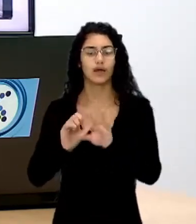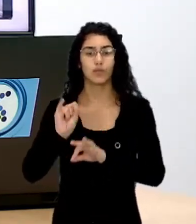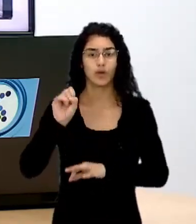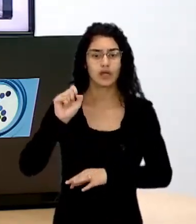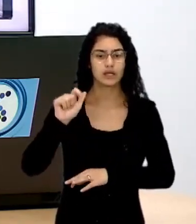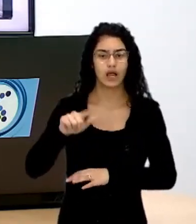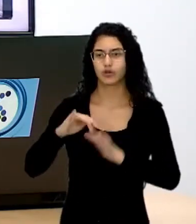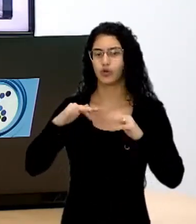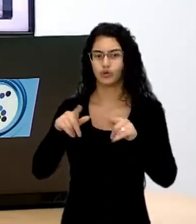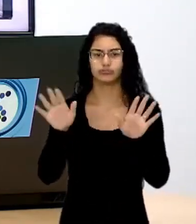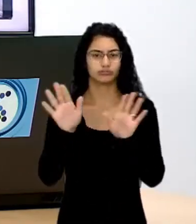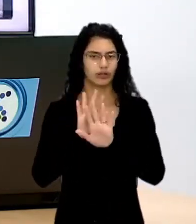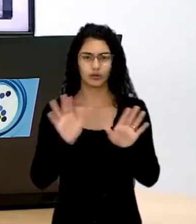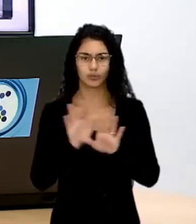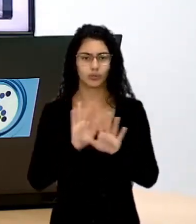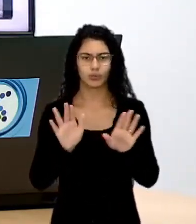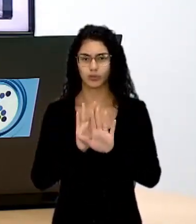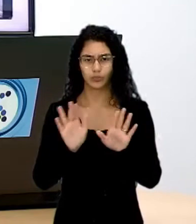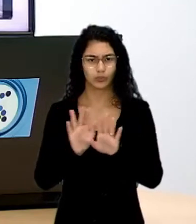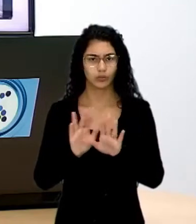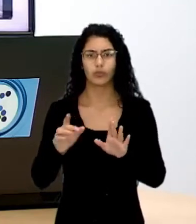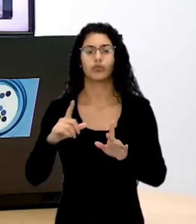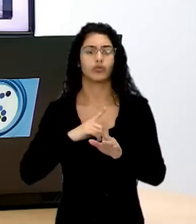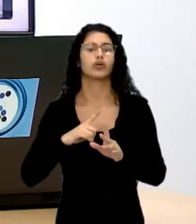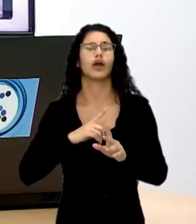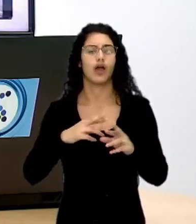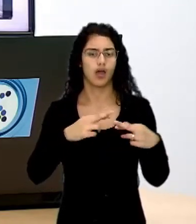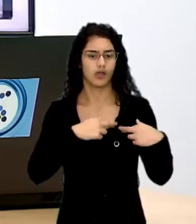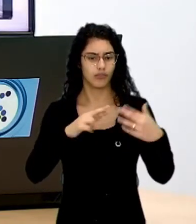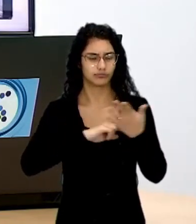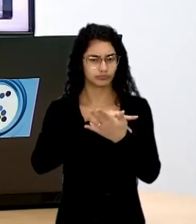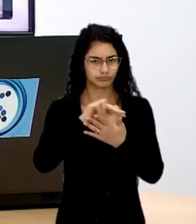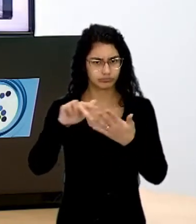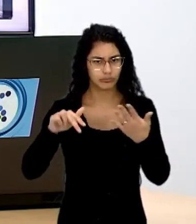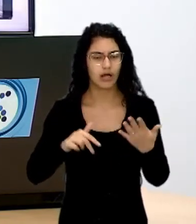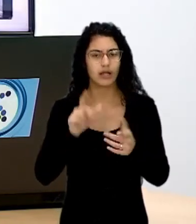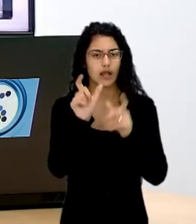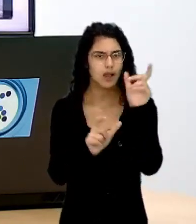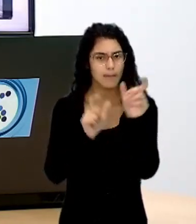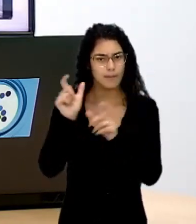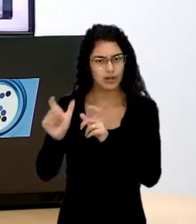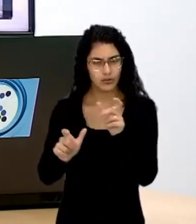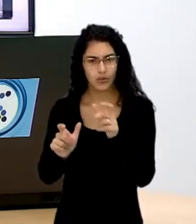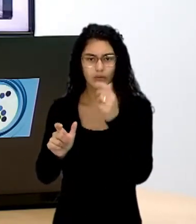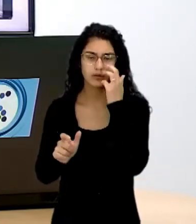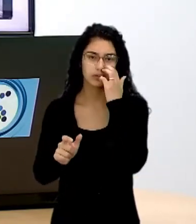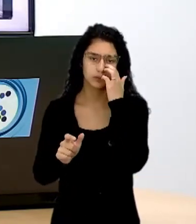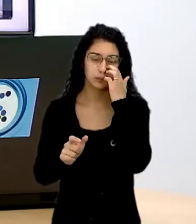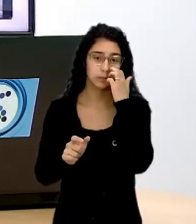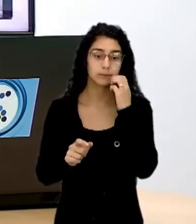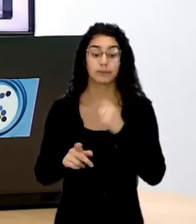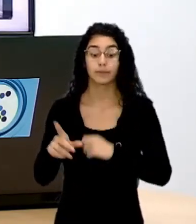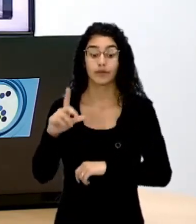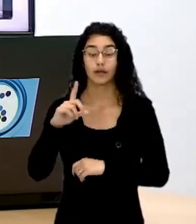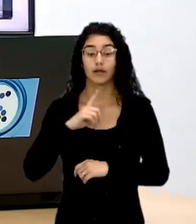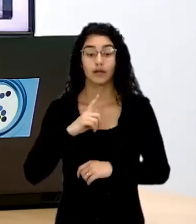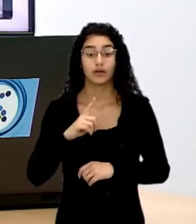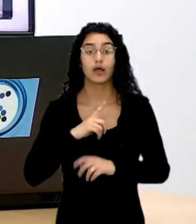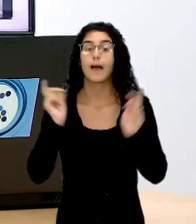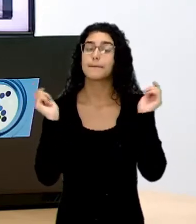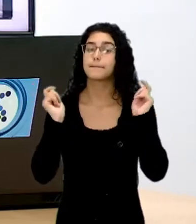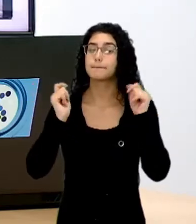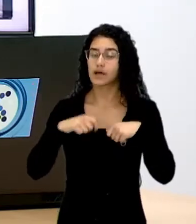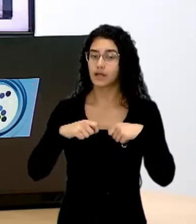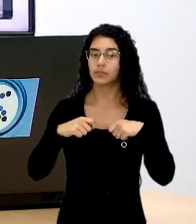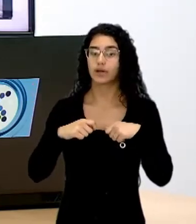mundo muçulmano. Não. Tinha diferentes religiões lá, e essas pessoas, elas tinham a